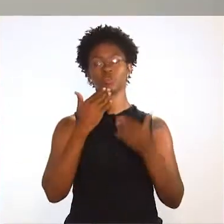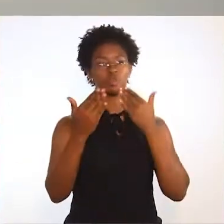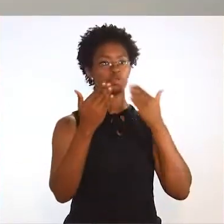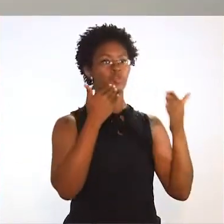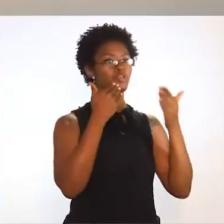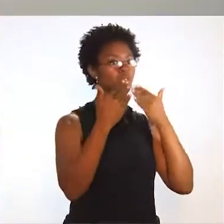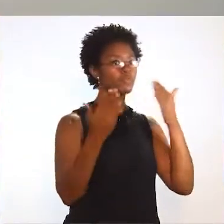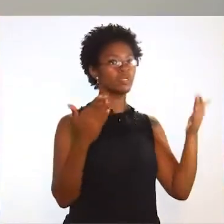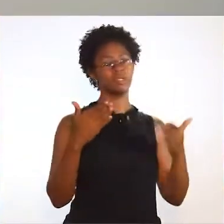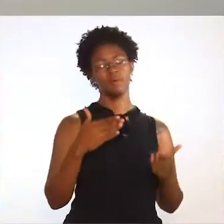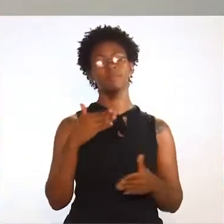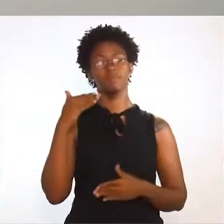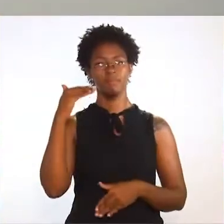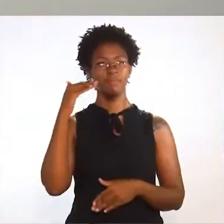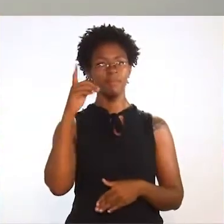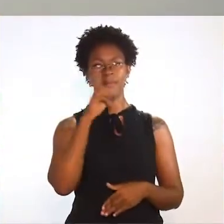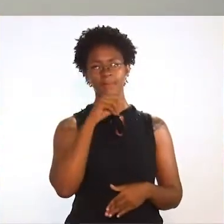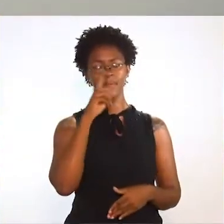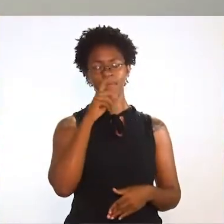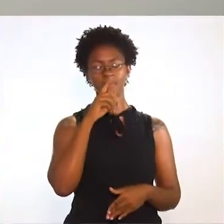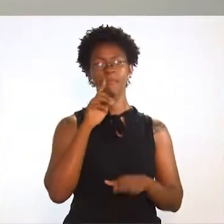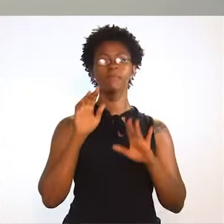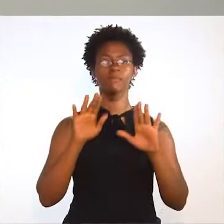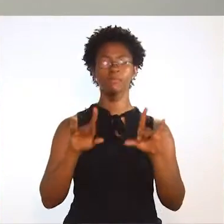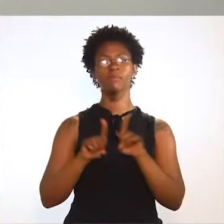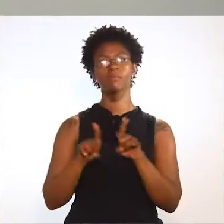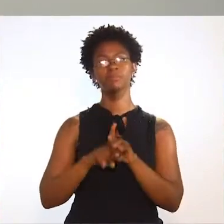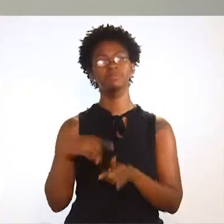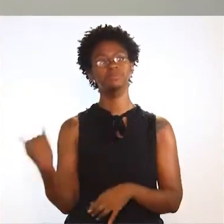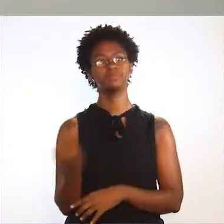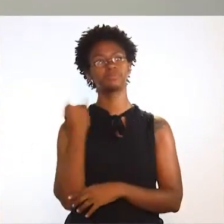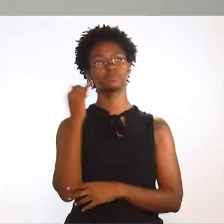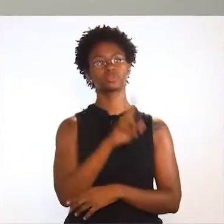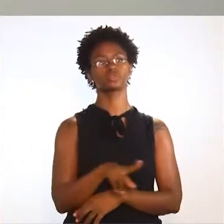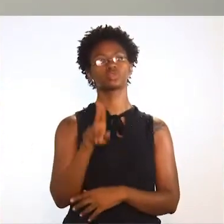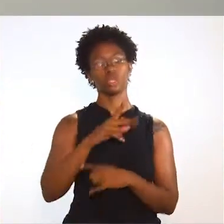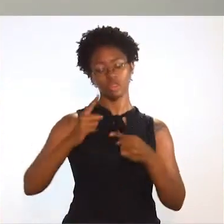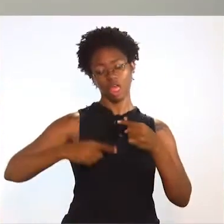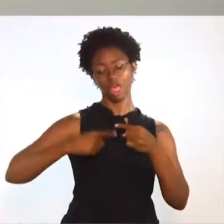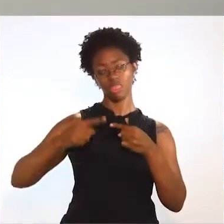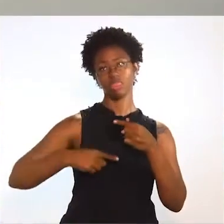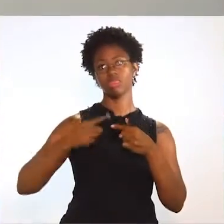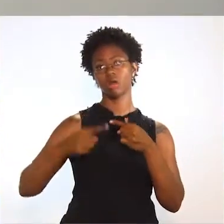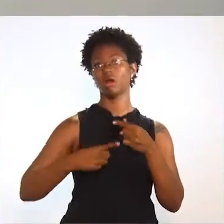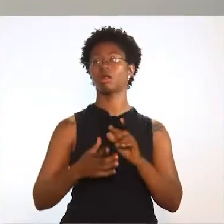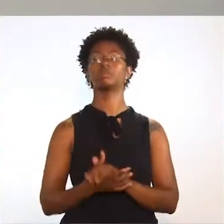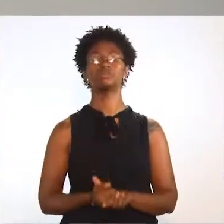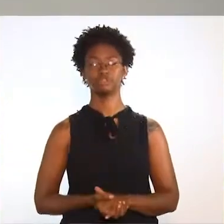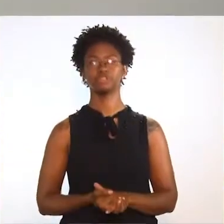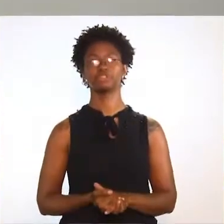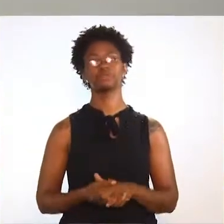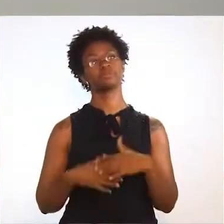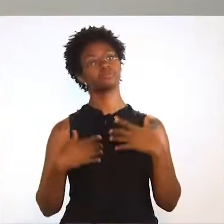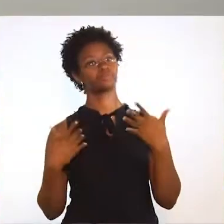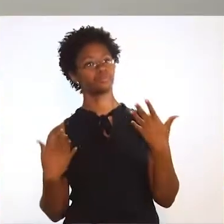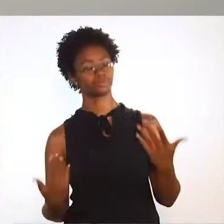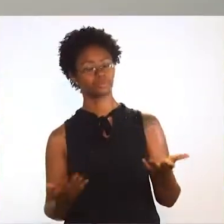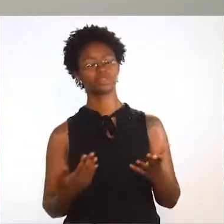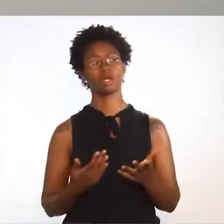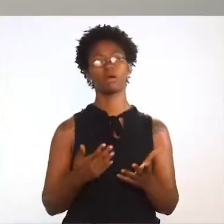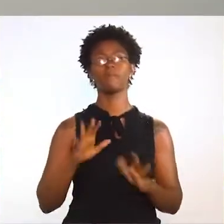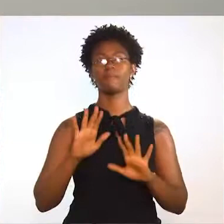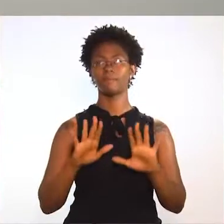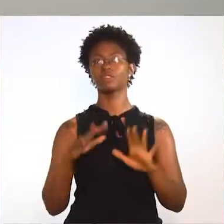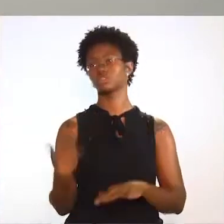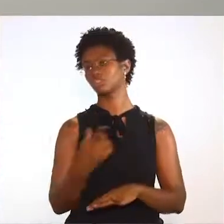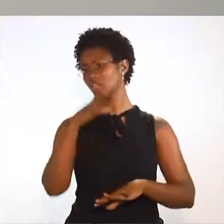vulnerabilidades, mas também que são muito potentes. E a gente trabalha reutilizando resíduos da indústria, no princípio têxtil,